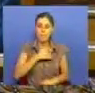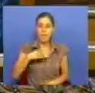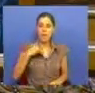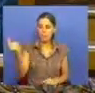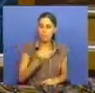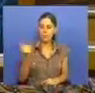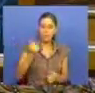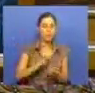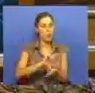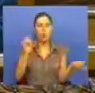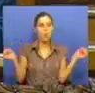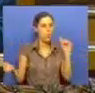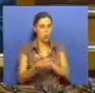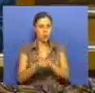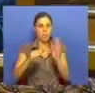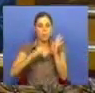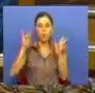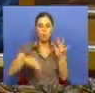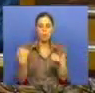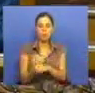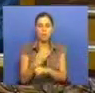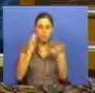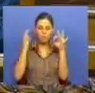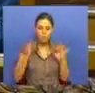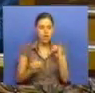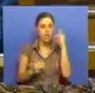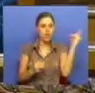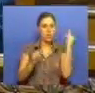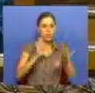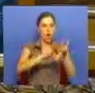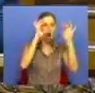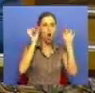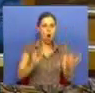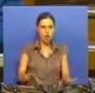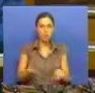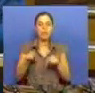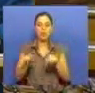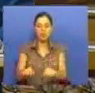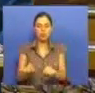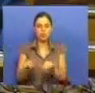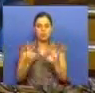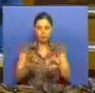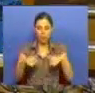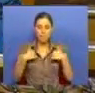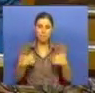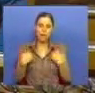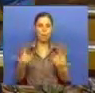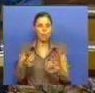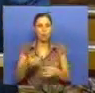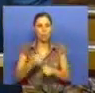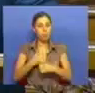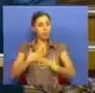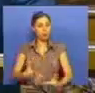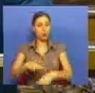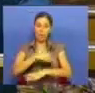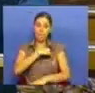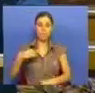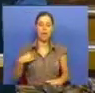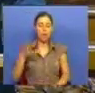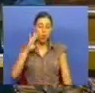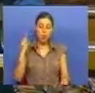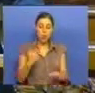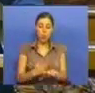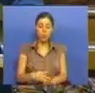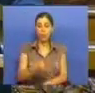devia transformar em contratos de trabalho entre as instituições hospitalares e o respectivo profissional. E, por